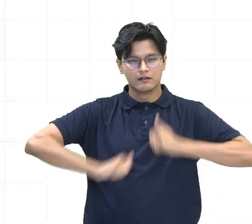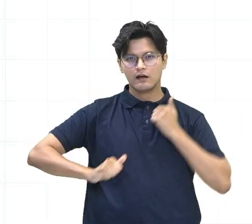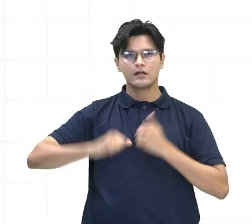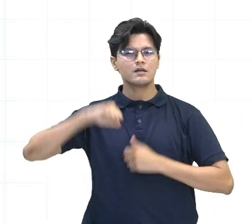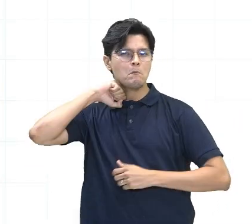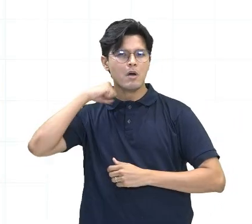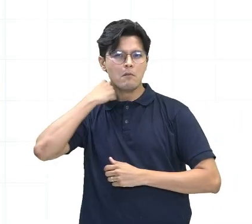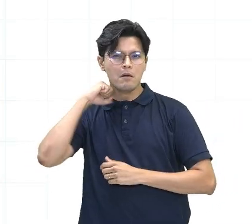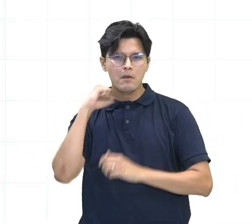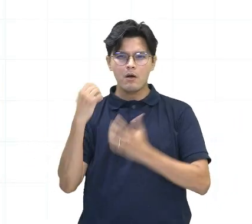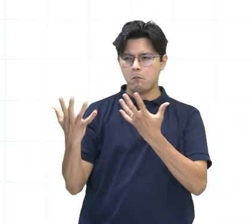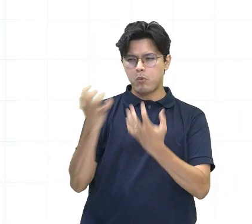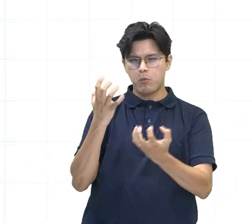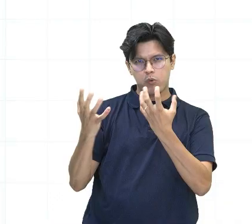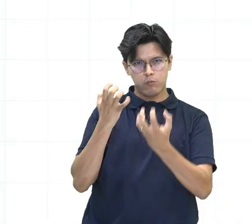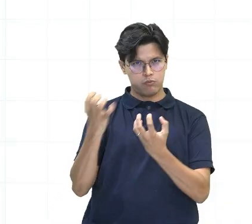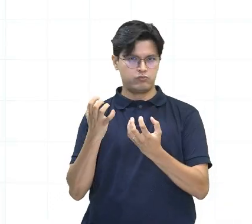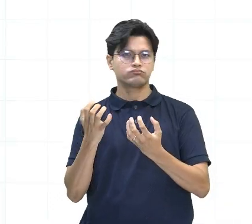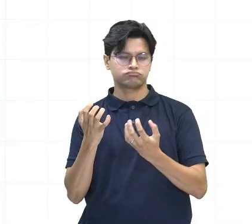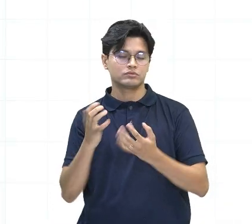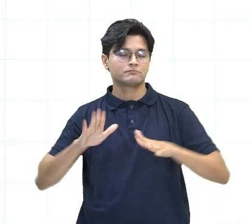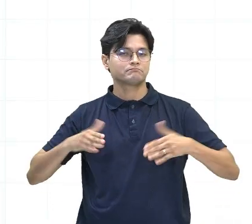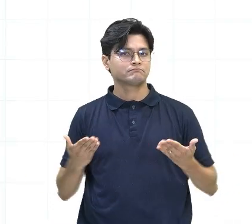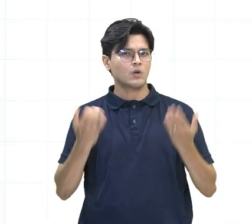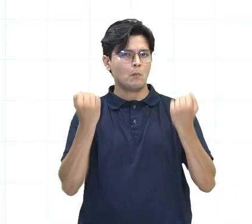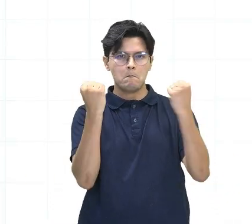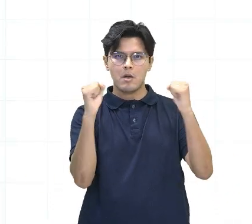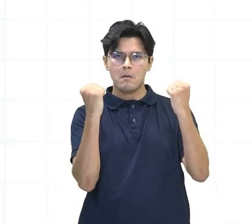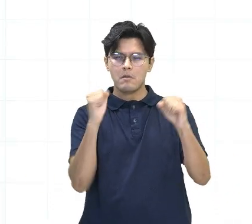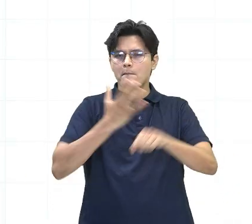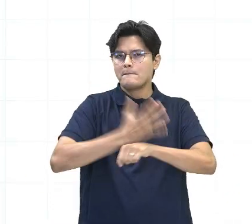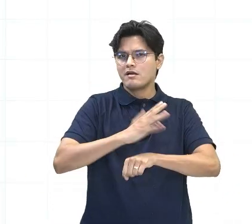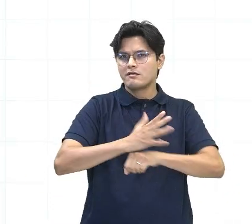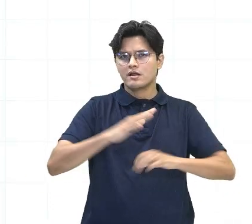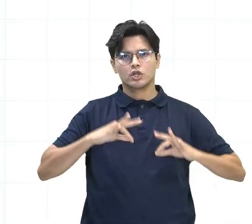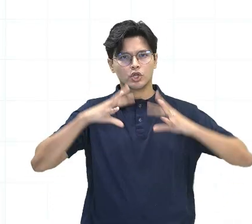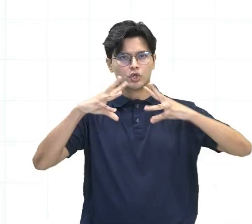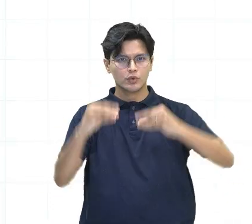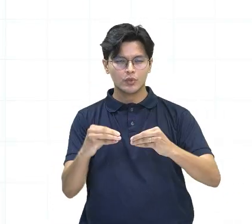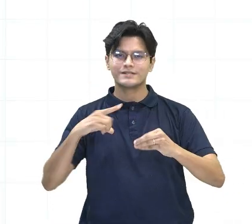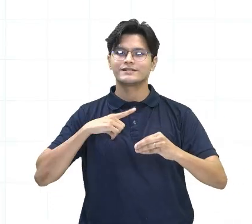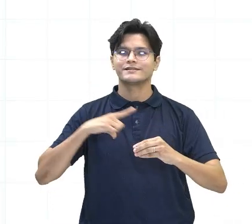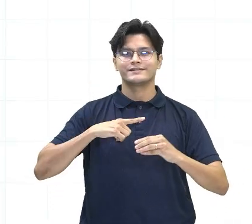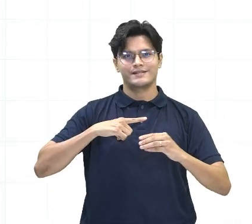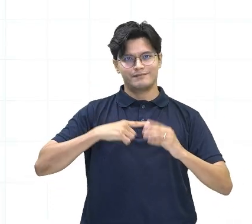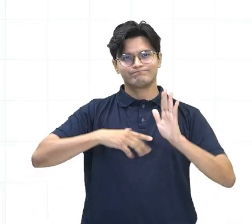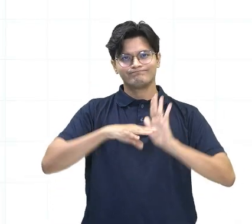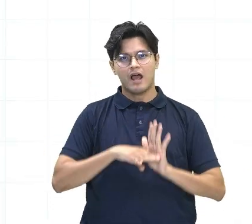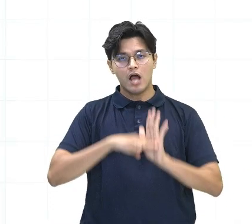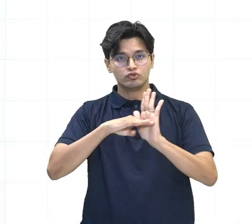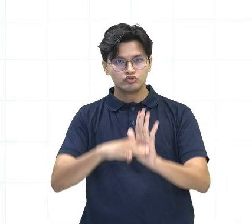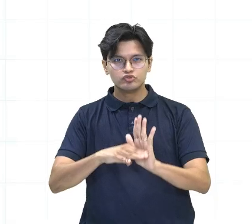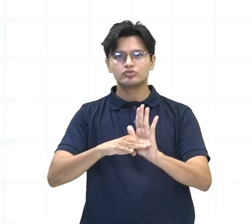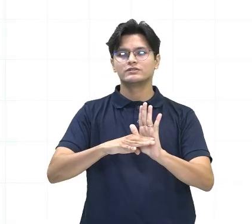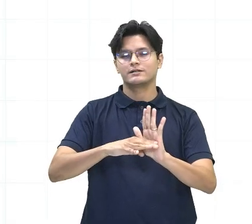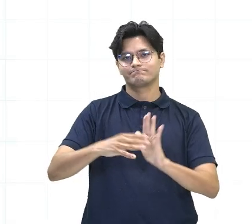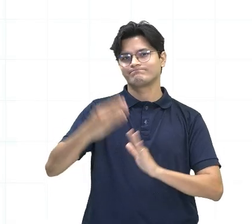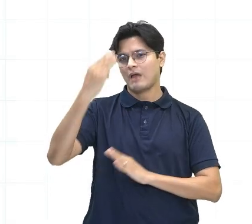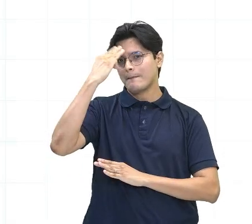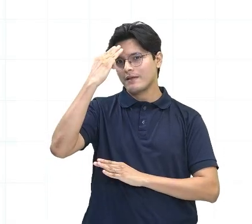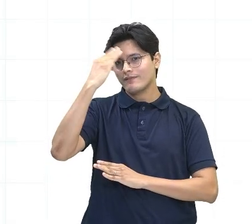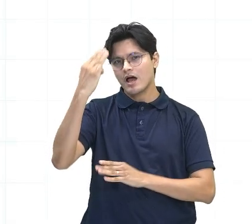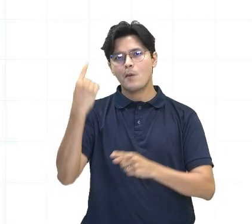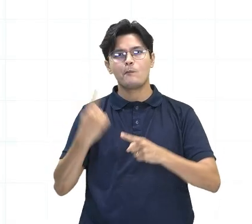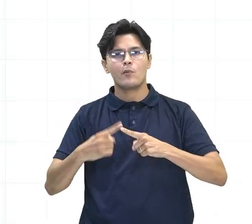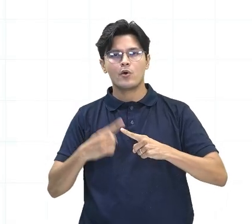atividade física traz benefícios ali para o seu mental também, através do estímulo de produção,